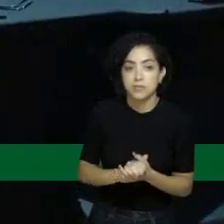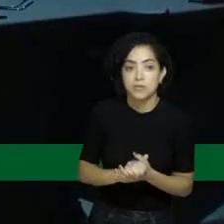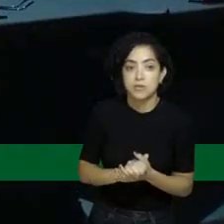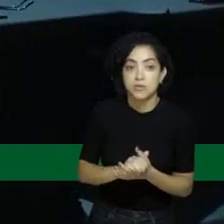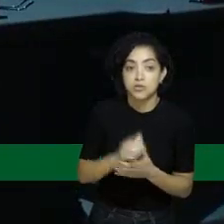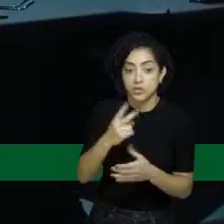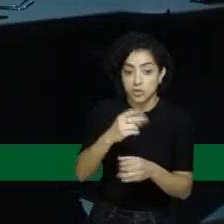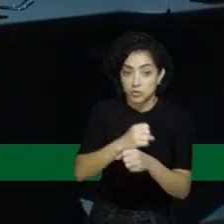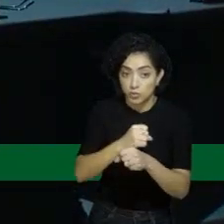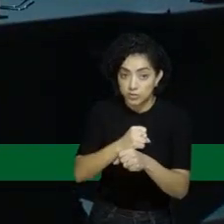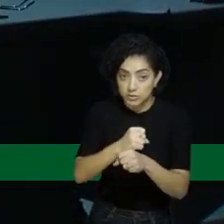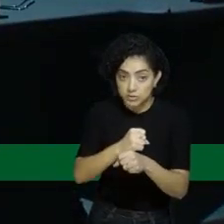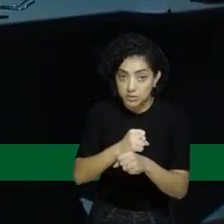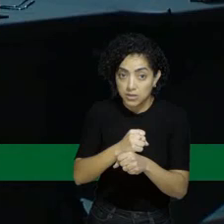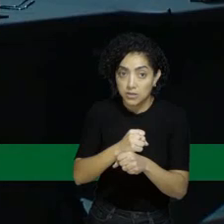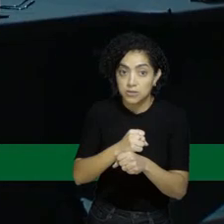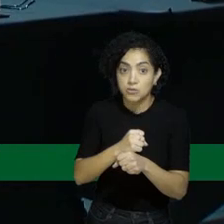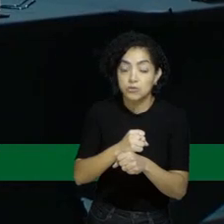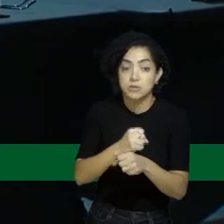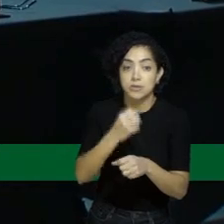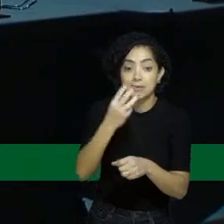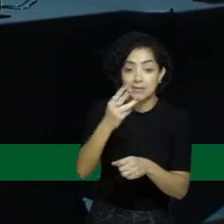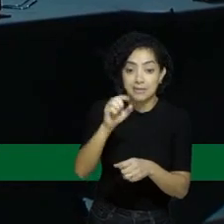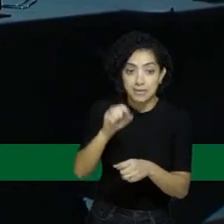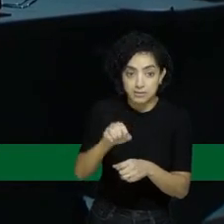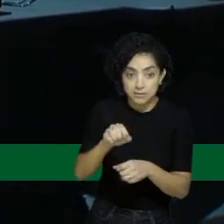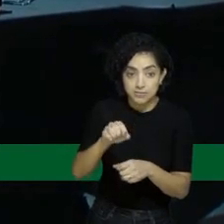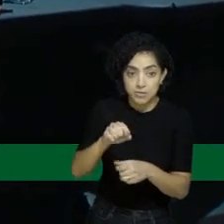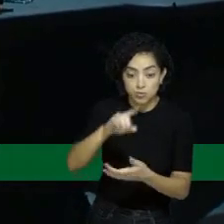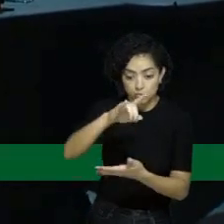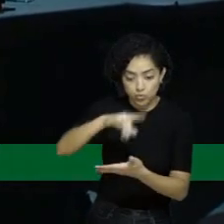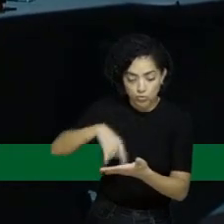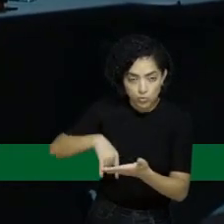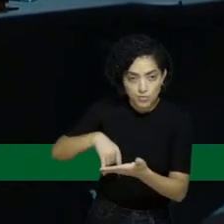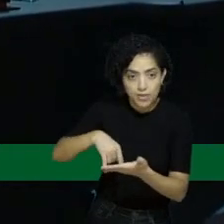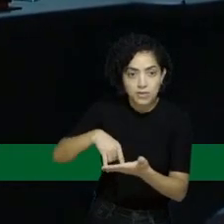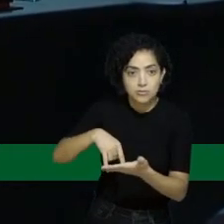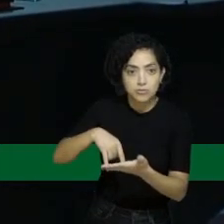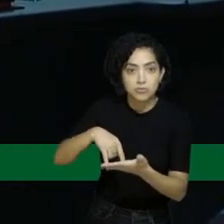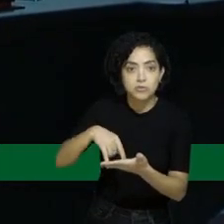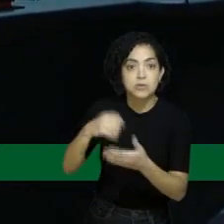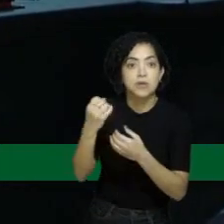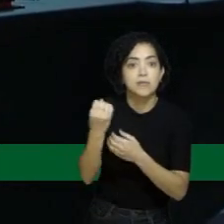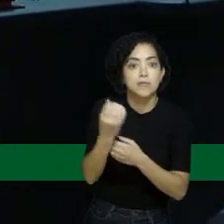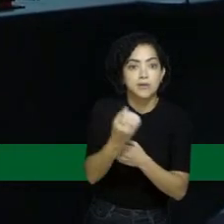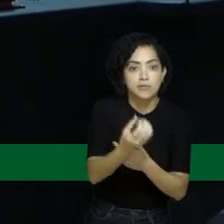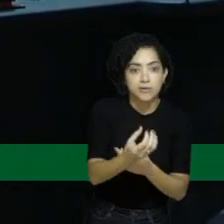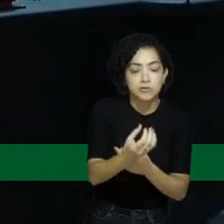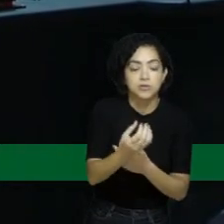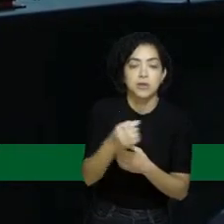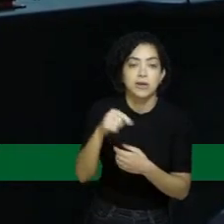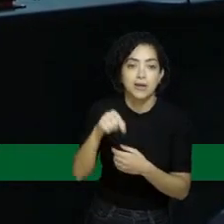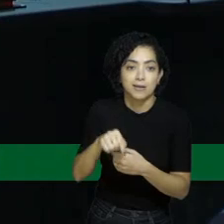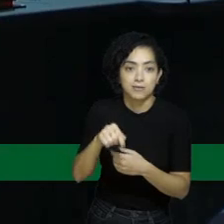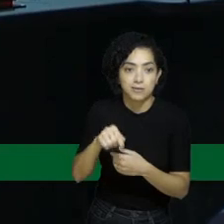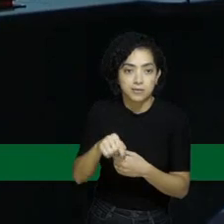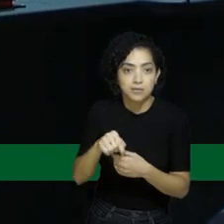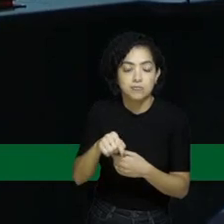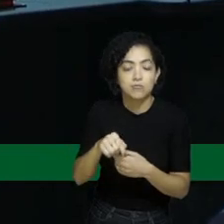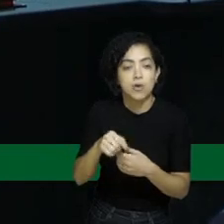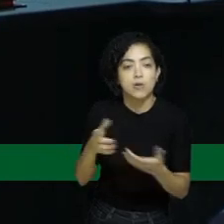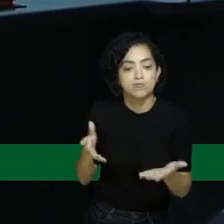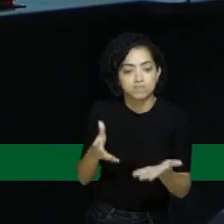2 anos, 3 mil passaportes, 1.000 dos quais foi aqui para a região oeste. Plenamente engajado